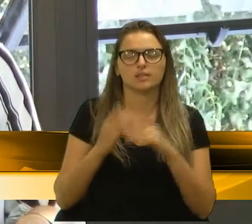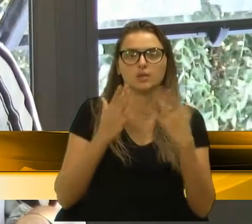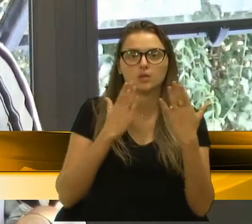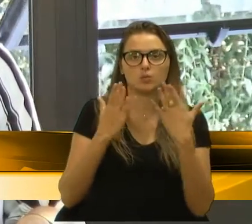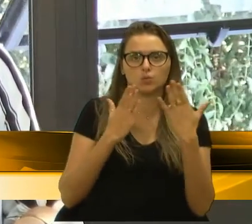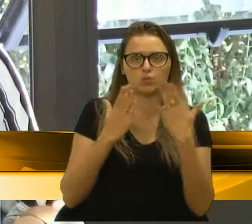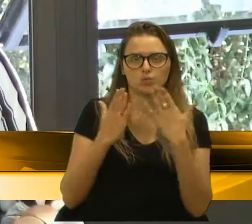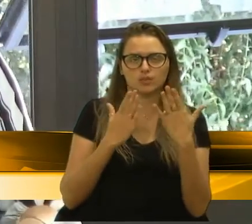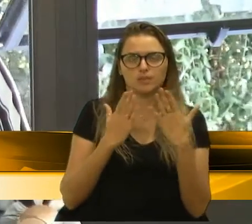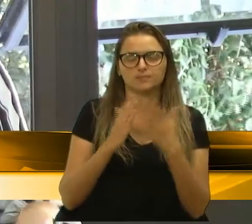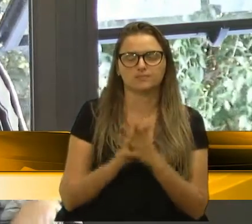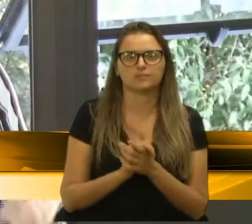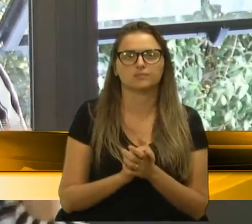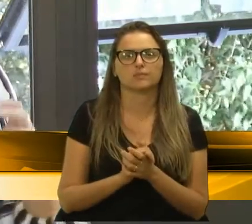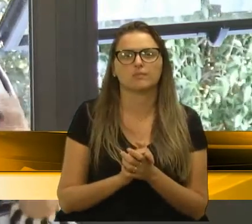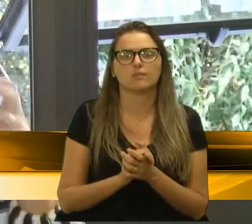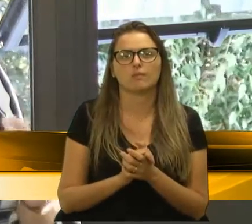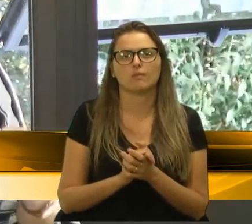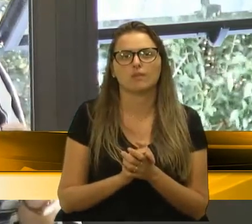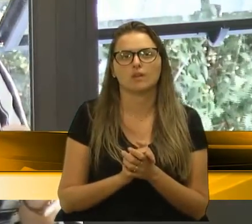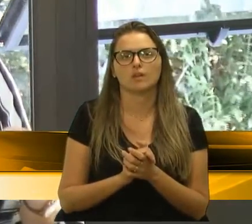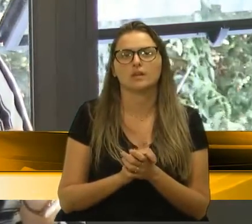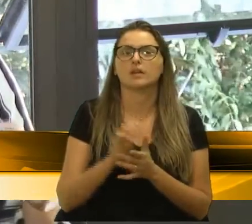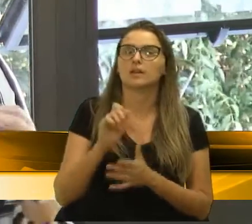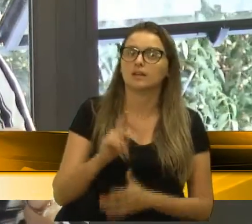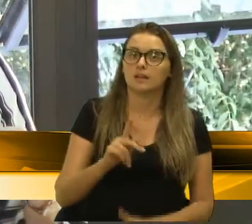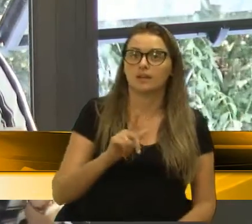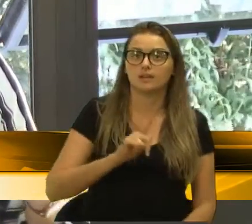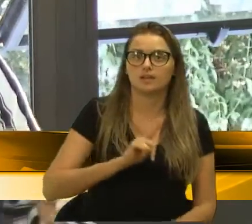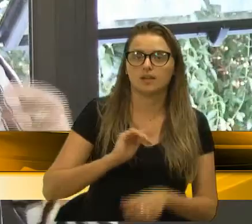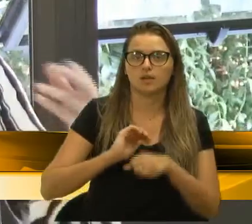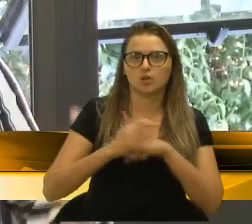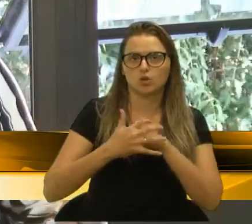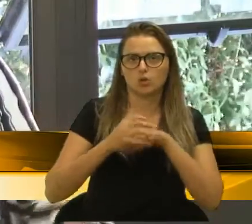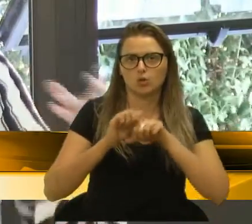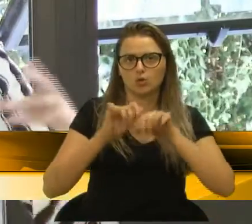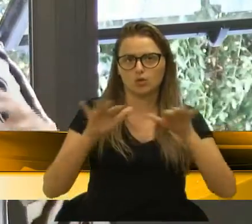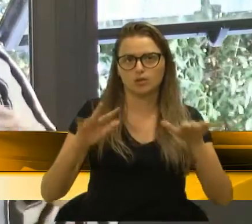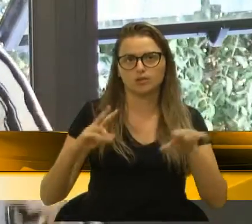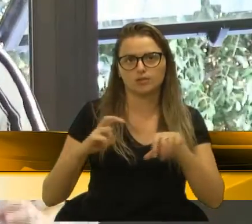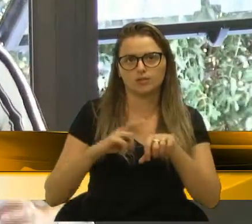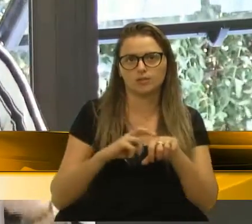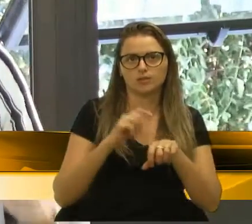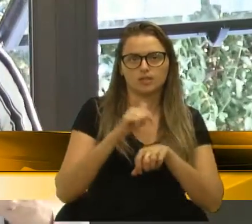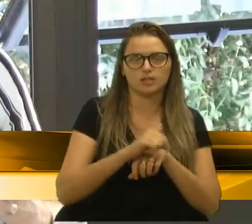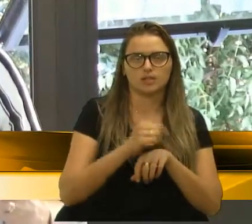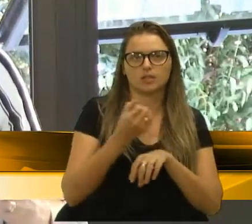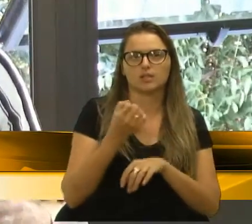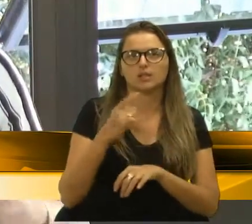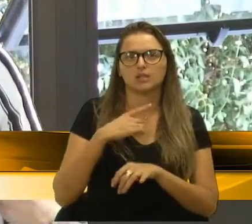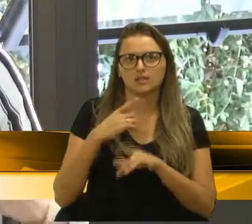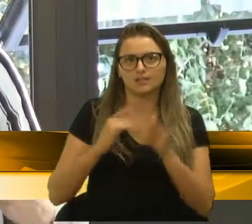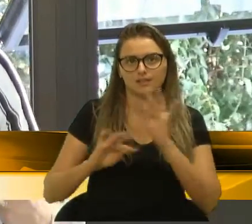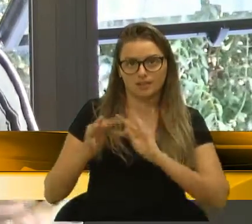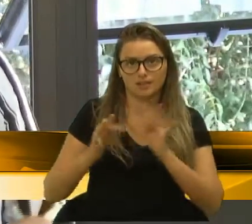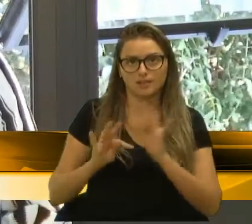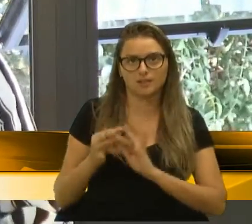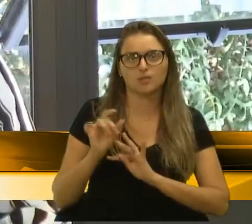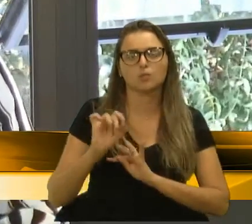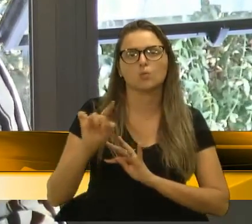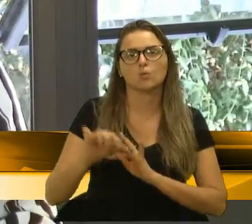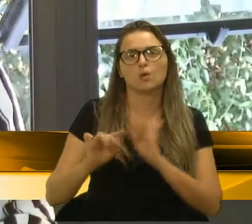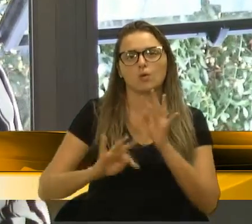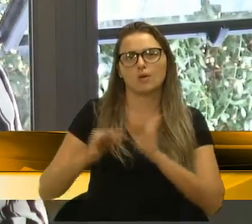me falou, é para quem tem o coronavírus, né, seja aqui ou no país, tem tratamento, qual é o